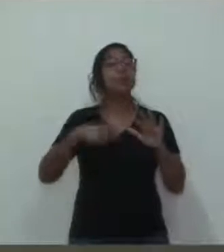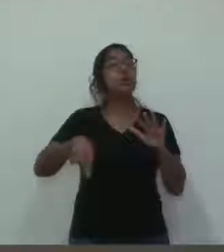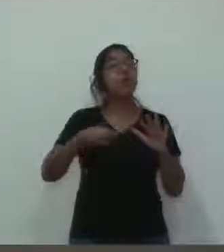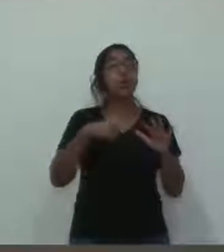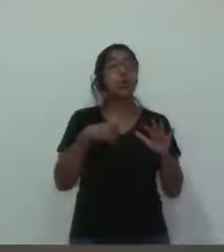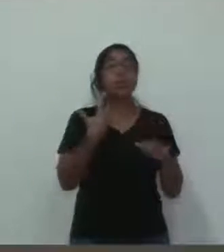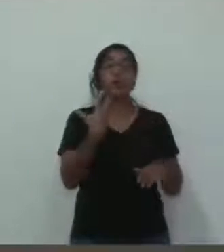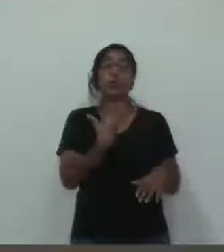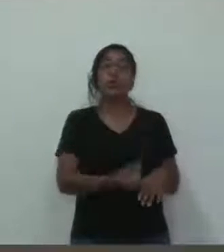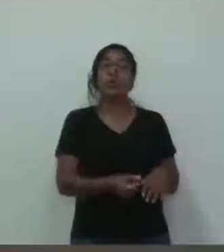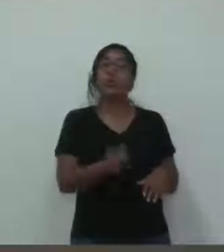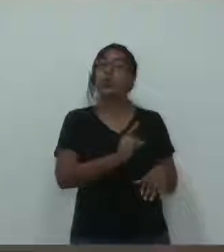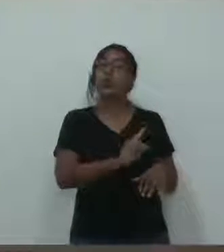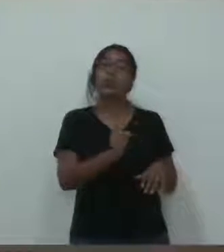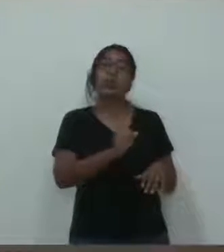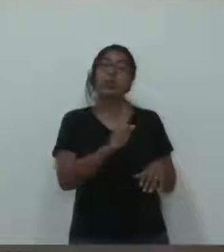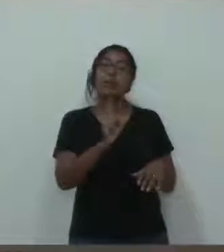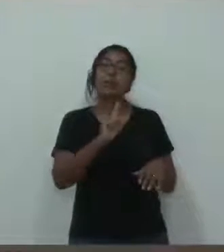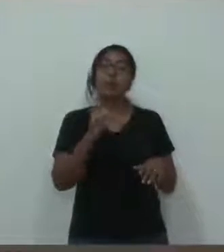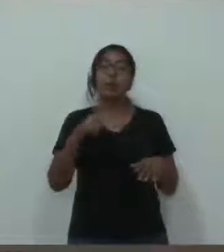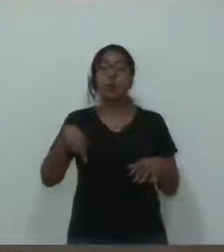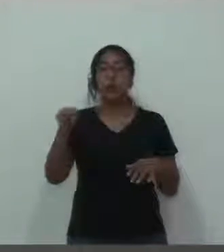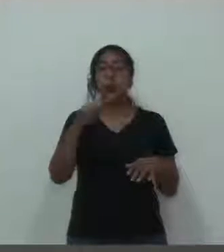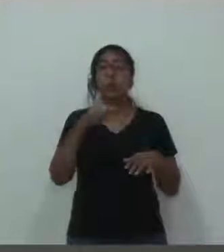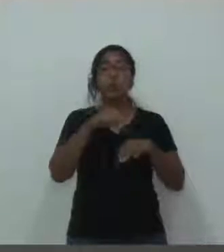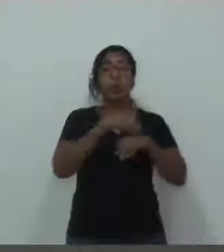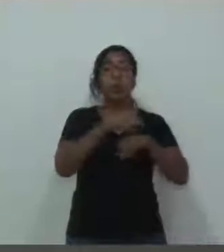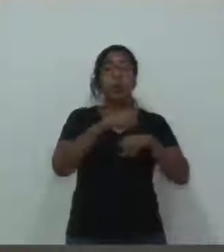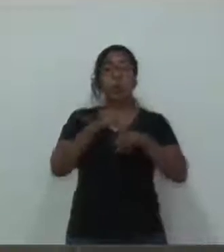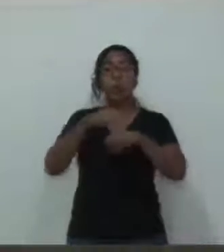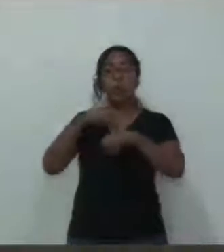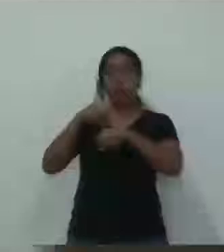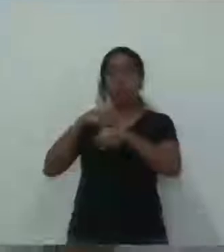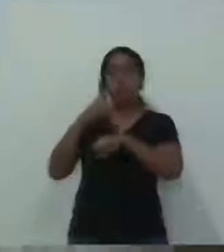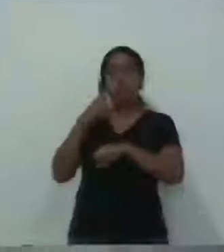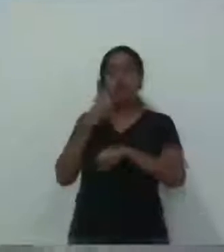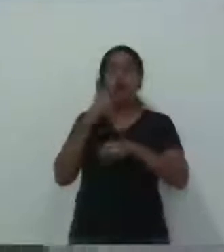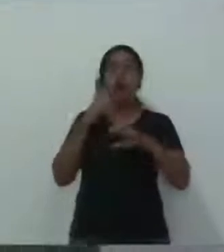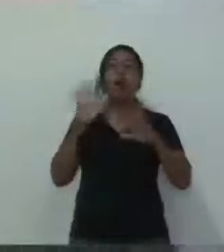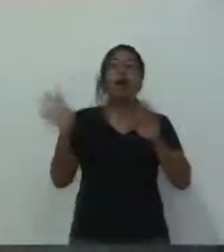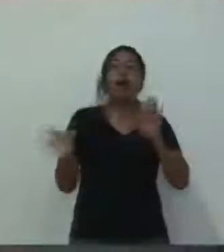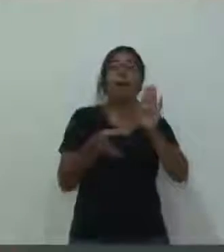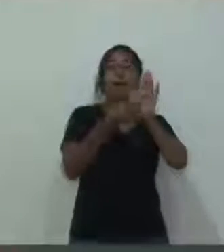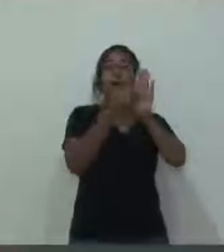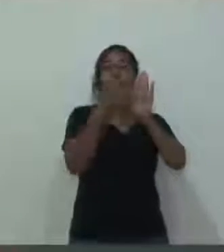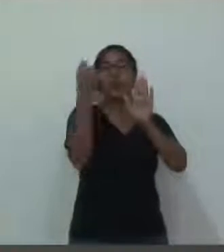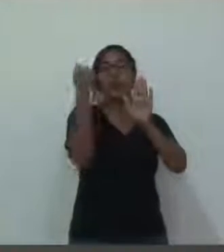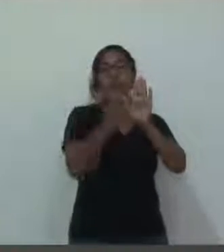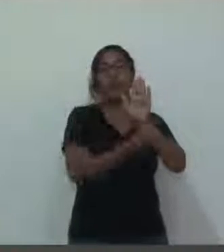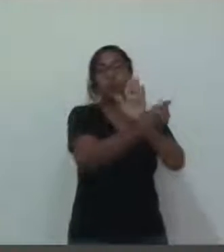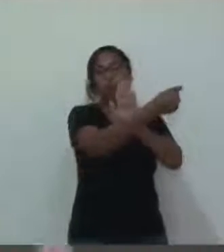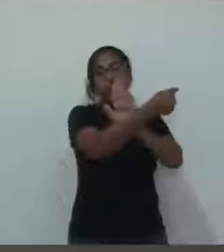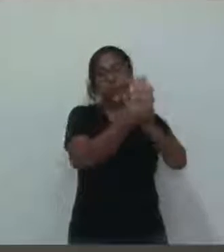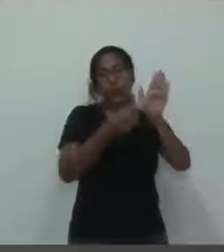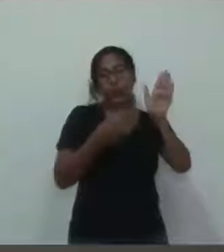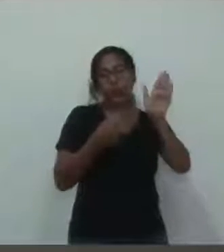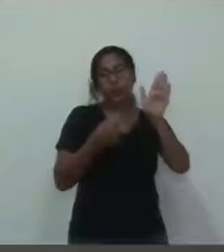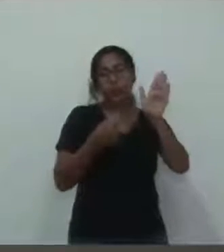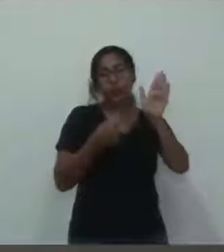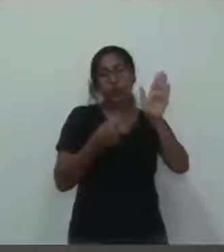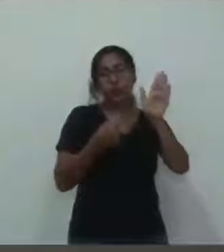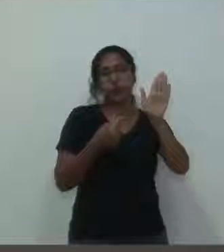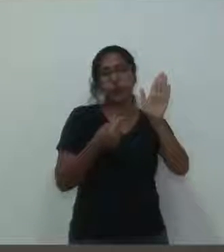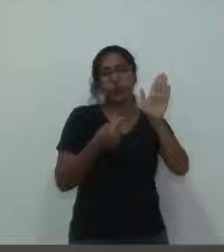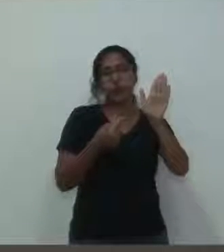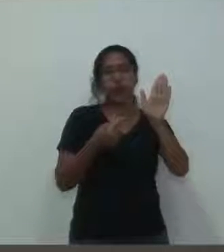discordamos, conversamos, discordamos, ouvimos as sugestões e fizemos uma emenda supressiva retirando essa